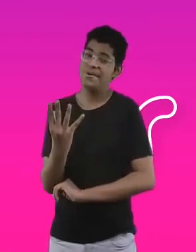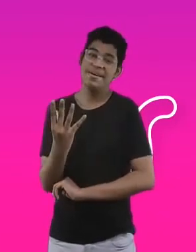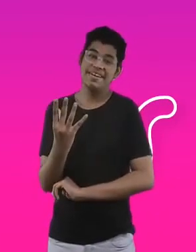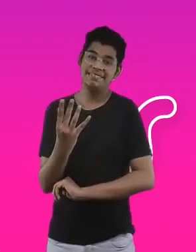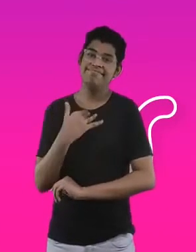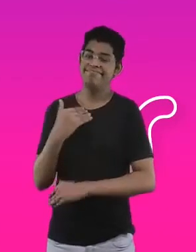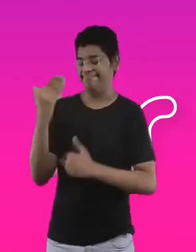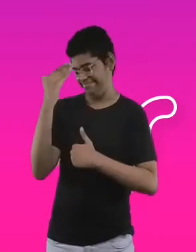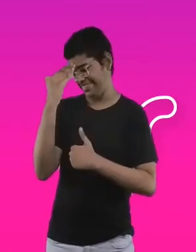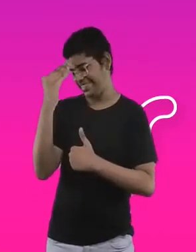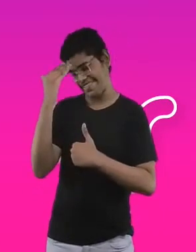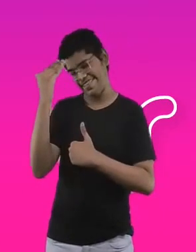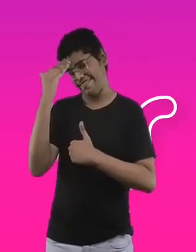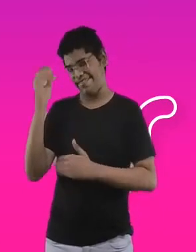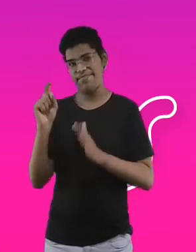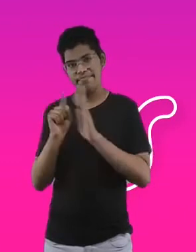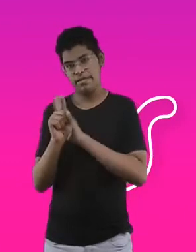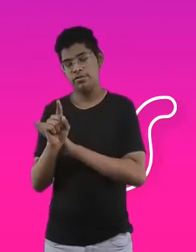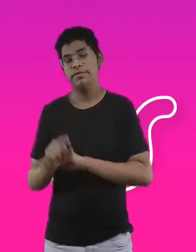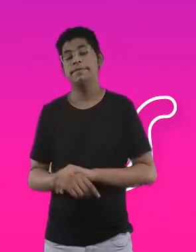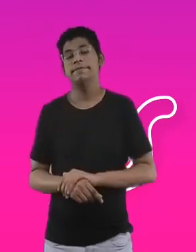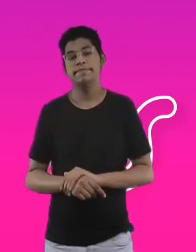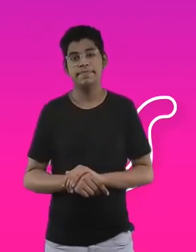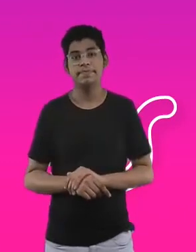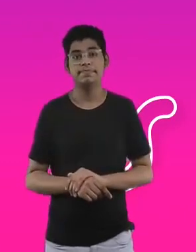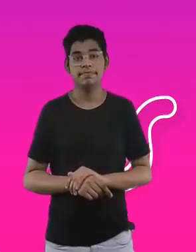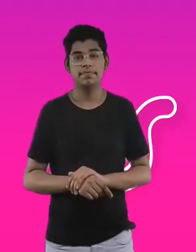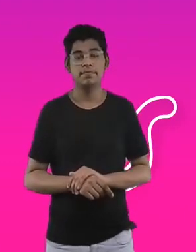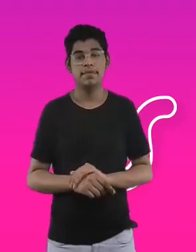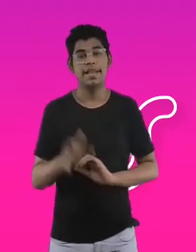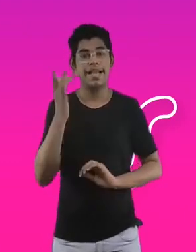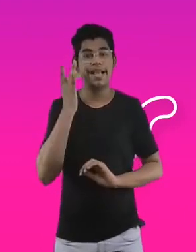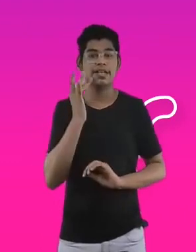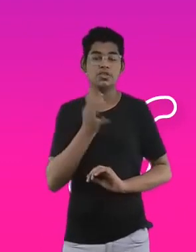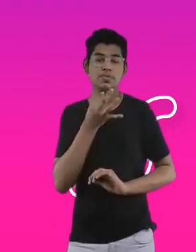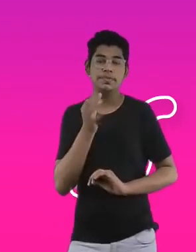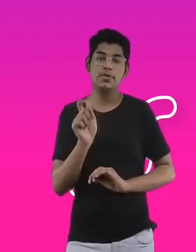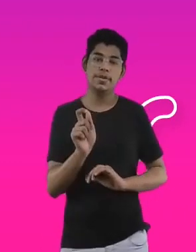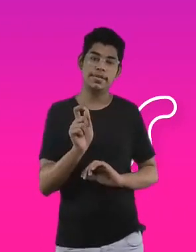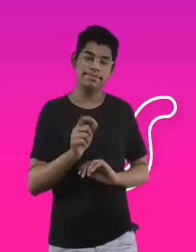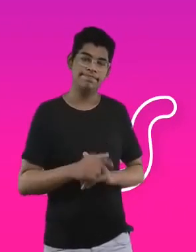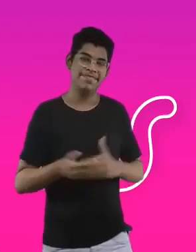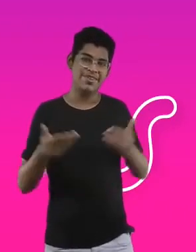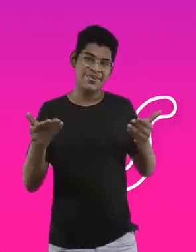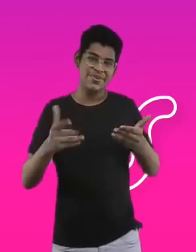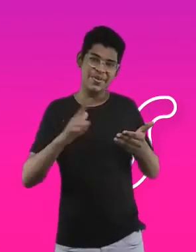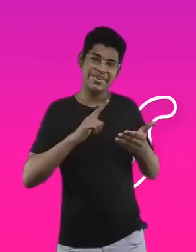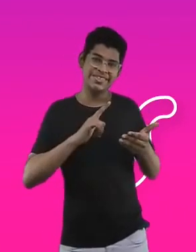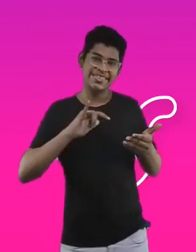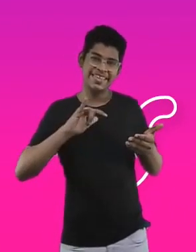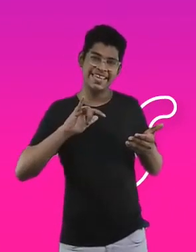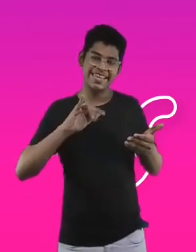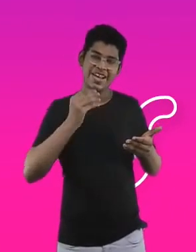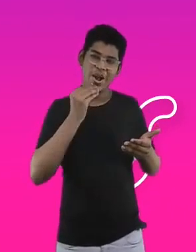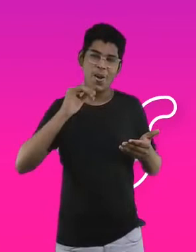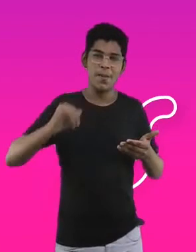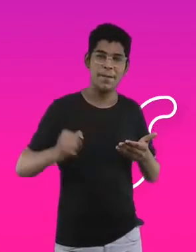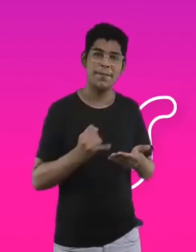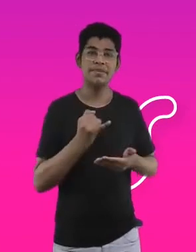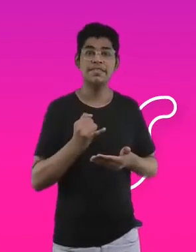pela pergunta. Eu acho que, assim, nós temos hoje uma oportunidade de, cada vez mais, até por